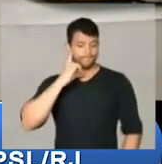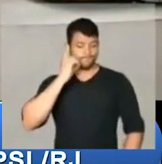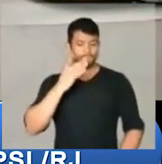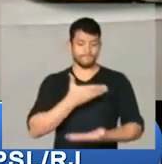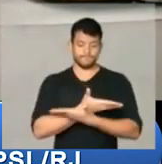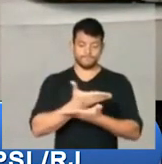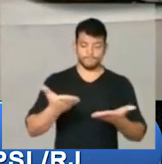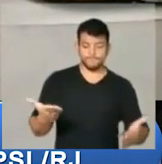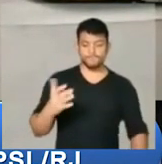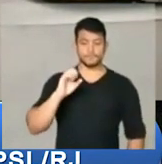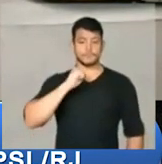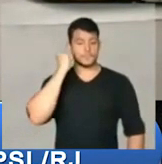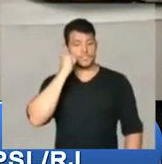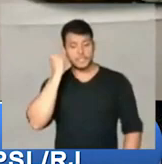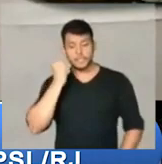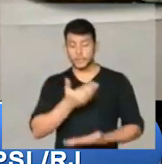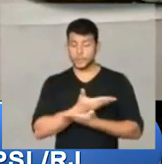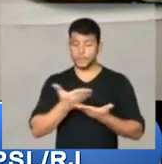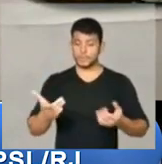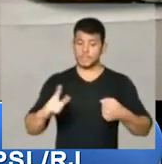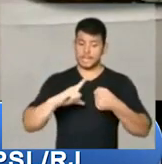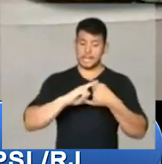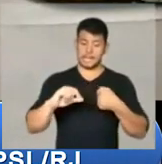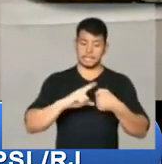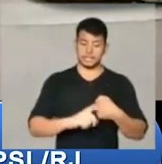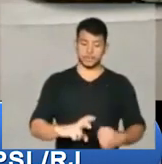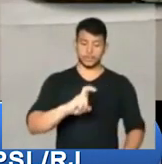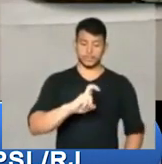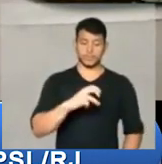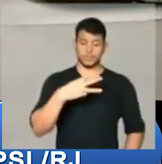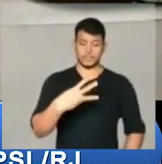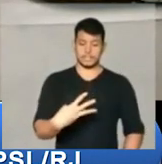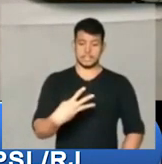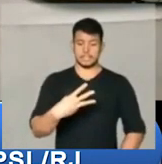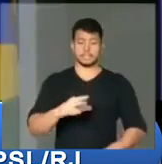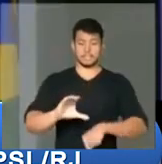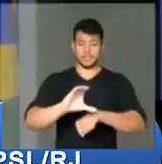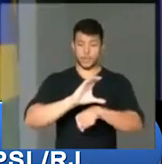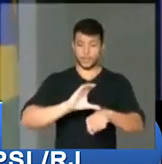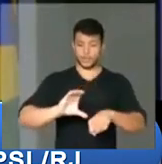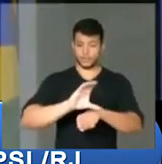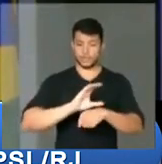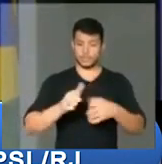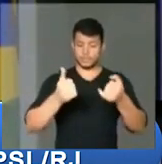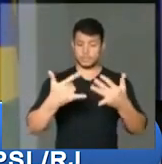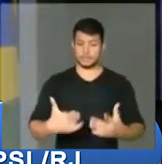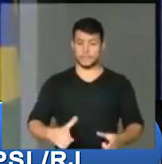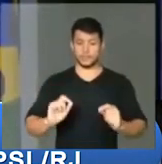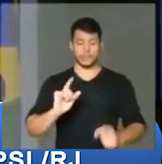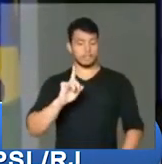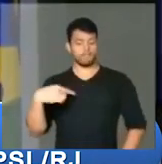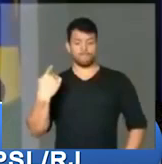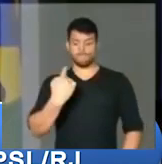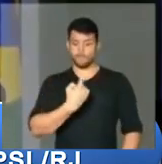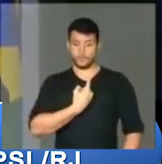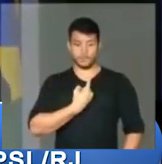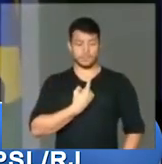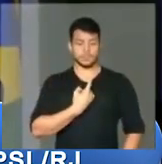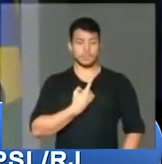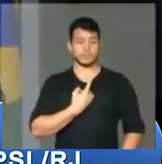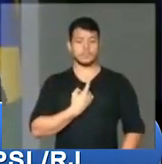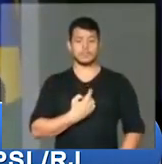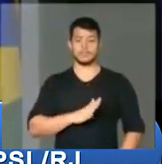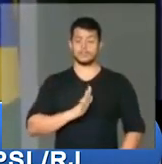Federal rege que nós, deputados e senadores, somos invioláveis civil e penalmente por